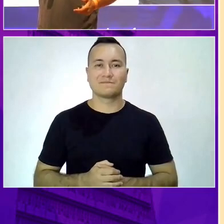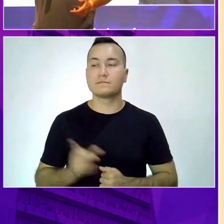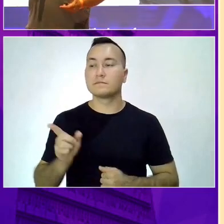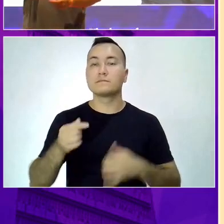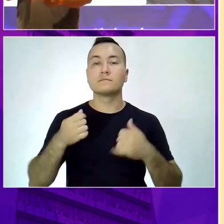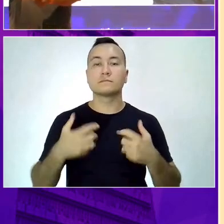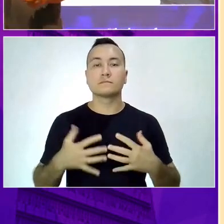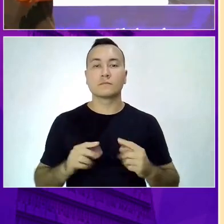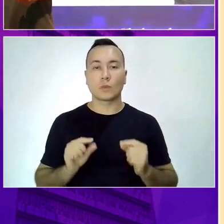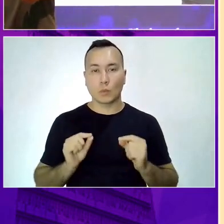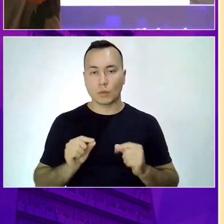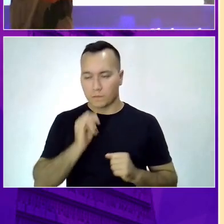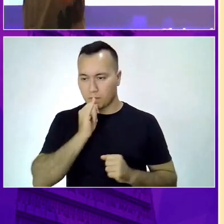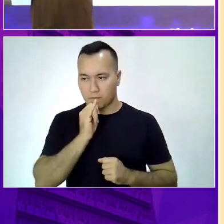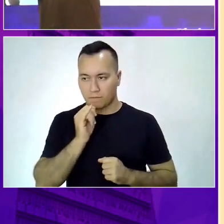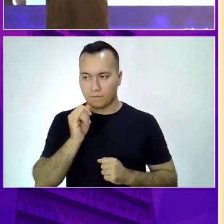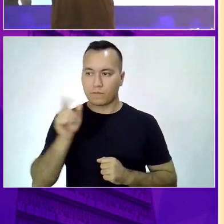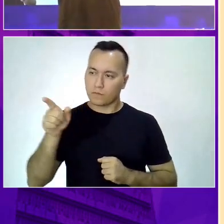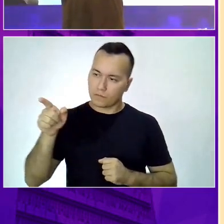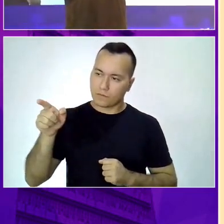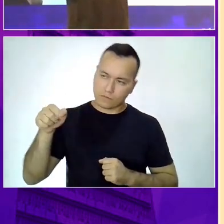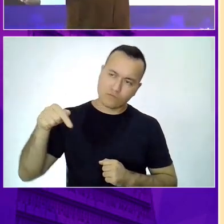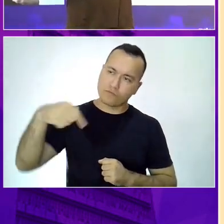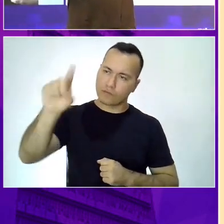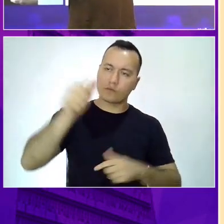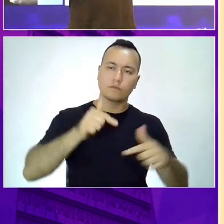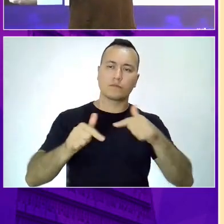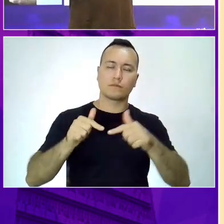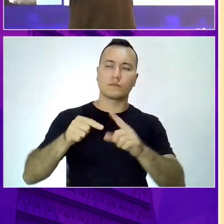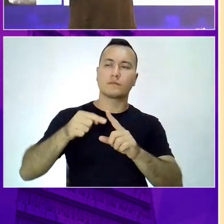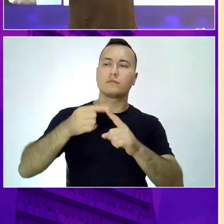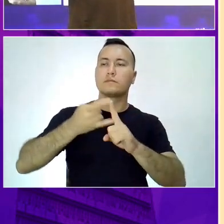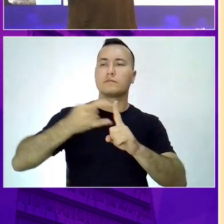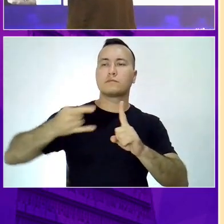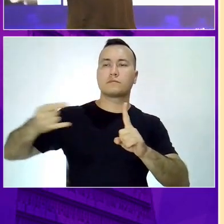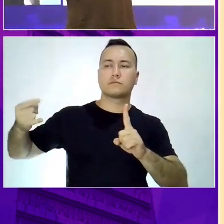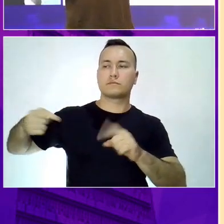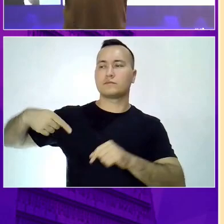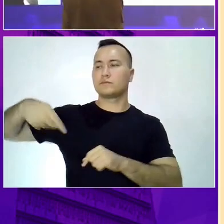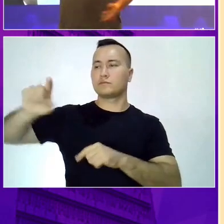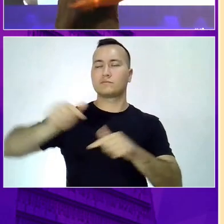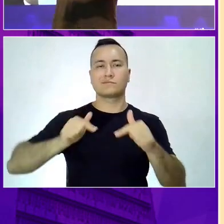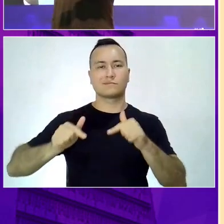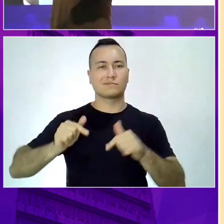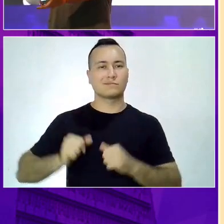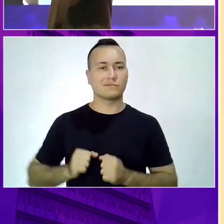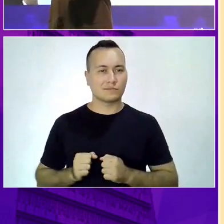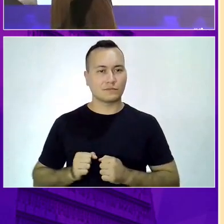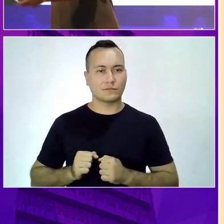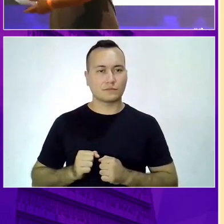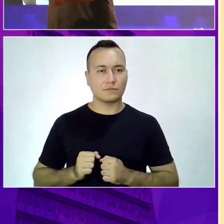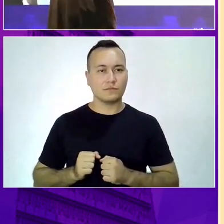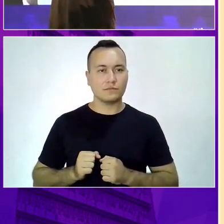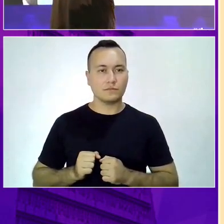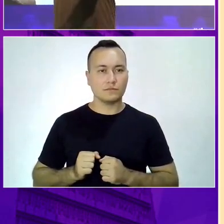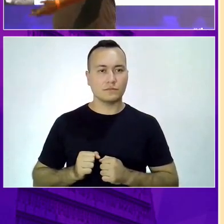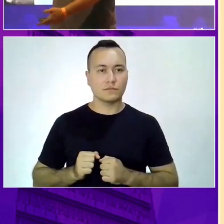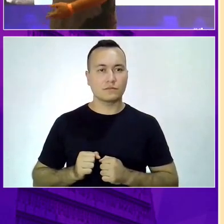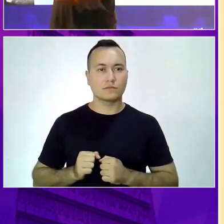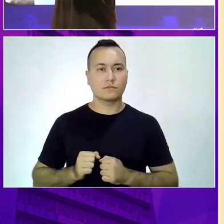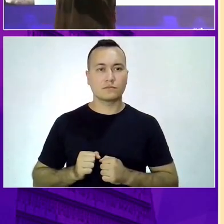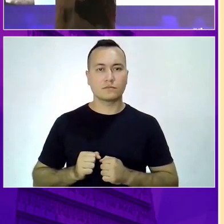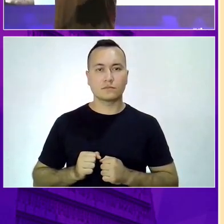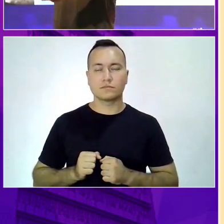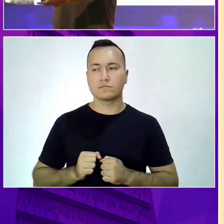ia lá para a Microsoft, eu vou falar, né, o que ele falava, beleza? Então, né, desculpe aí. Mas ele ia para a Microsoft, ia lá no